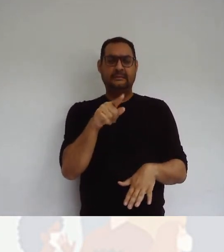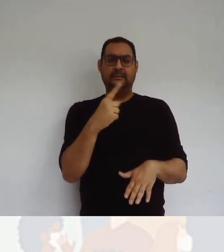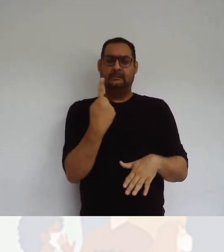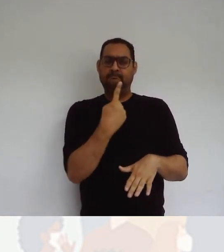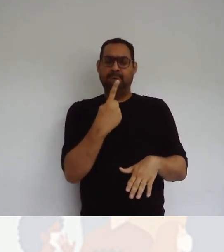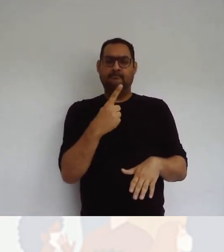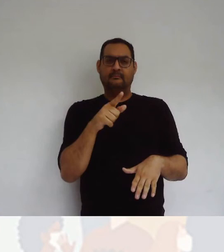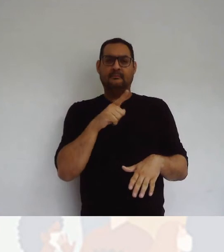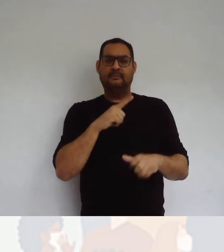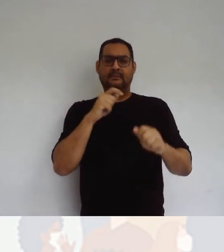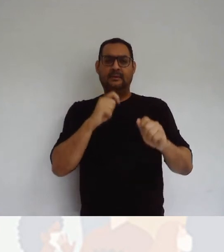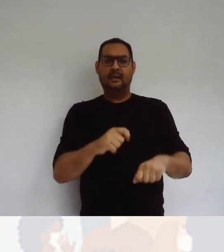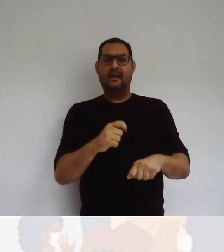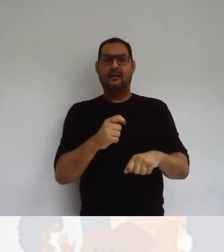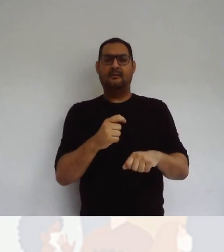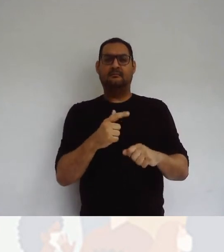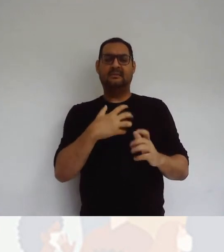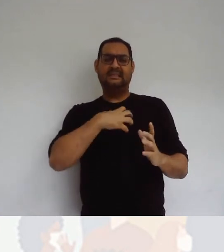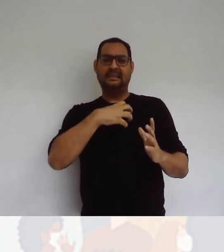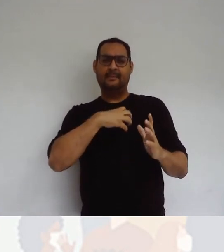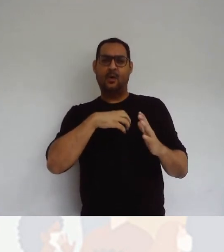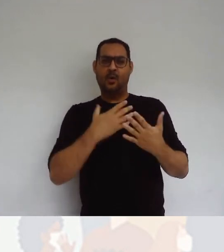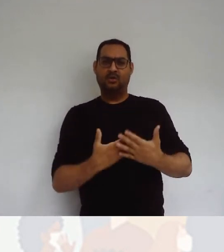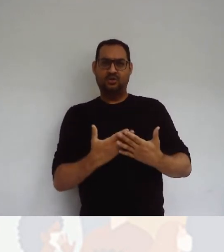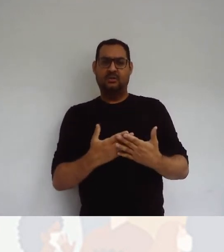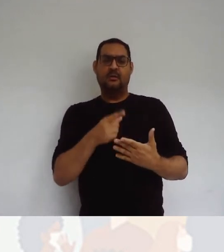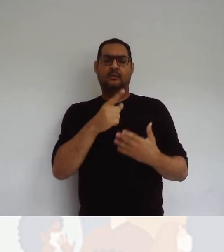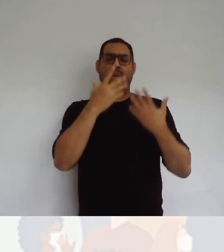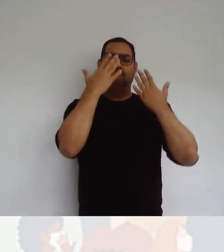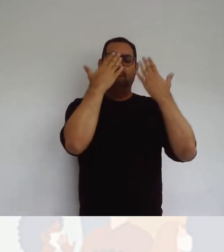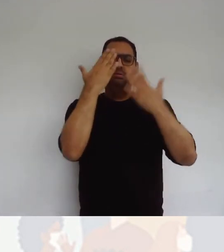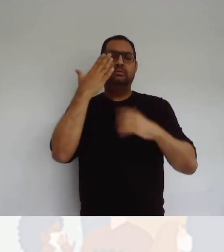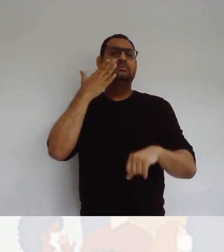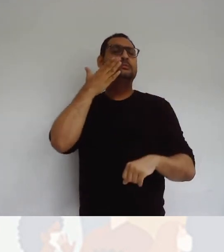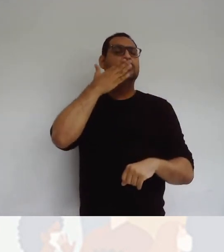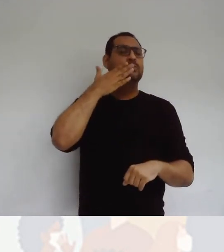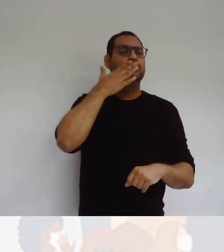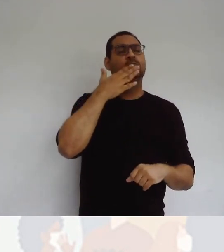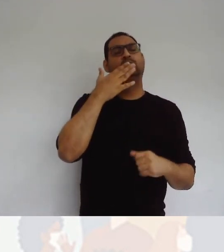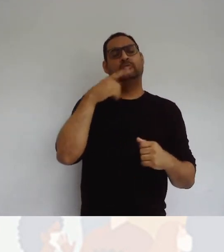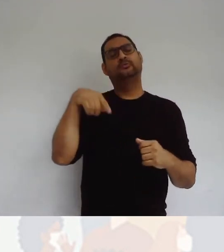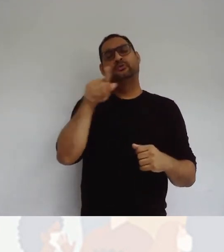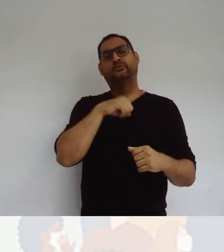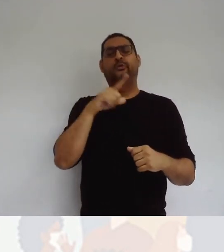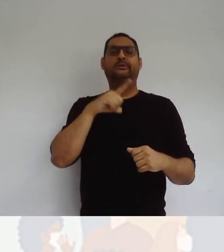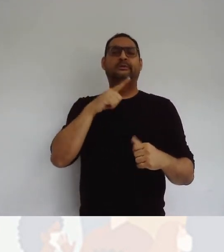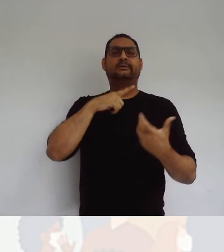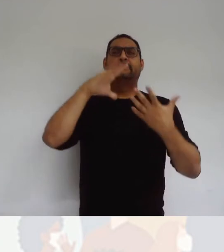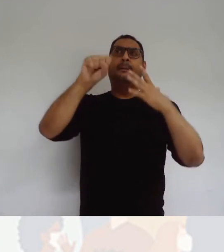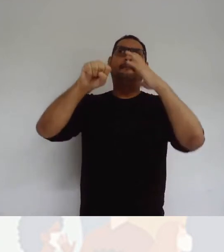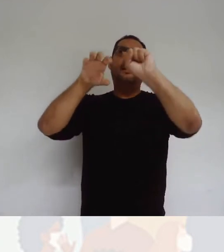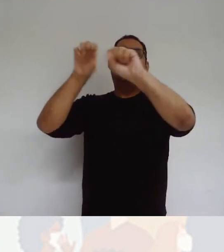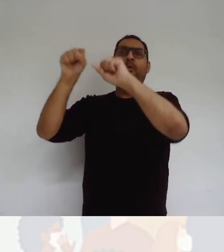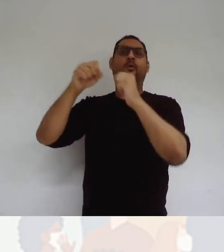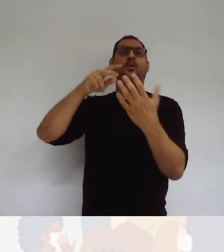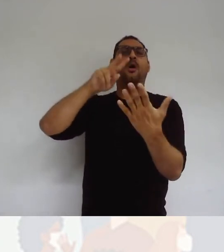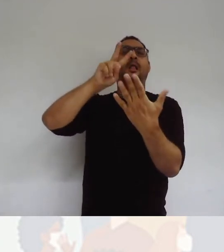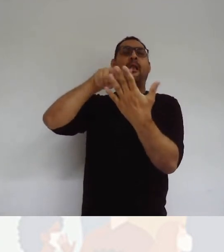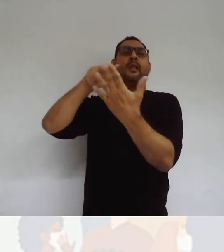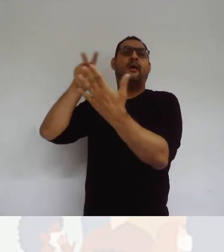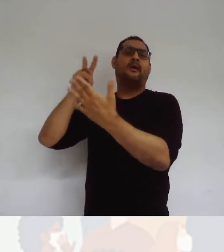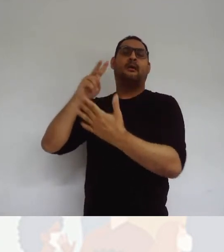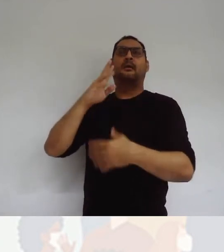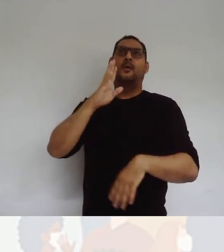uma série de sentidos, uma série de discursos, né, com os quais vamos sendo familiarizados, e